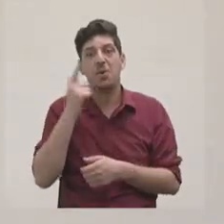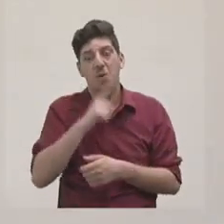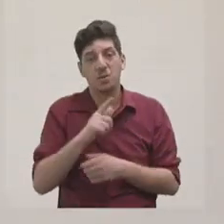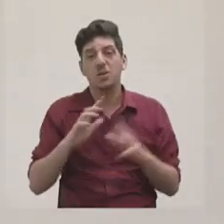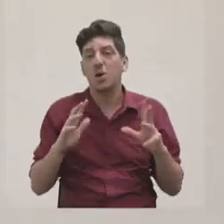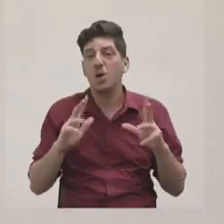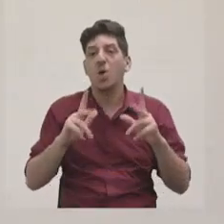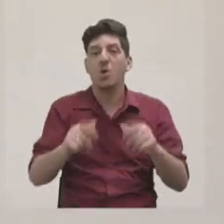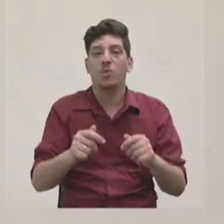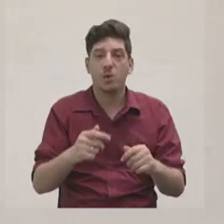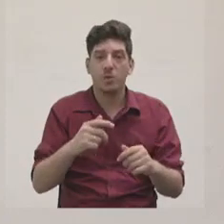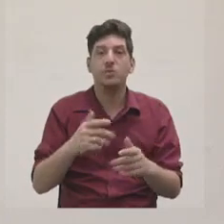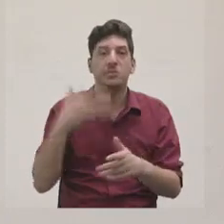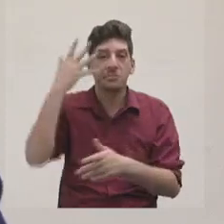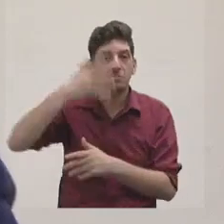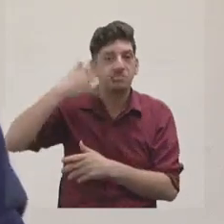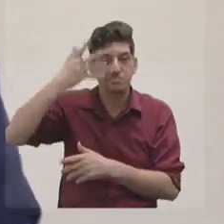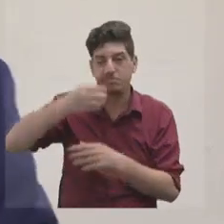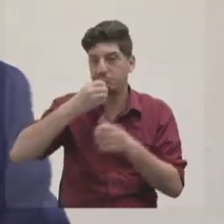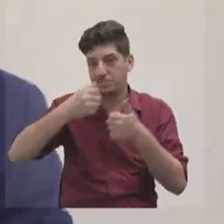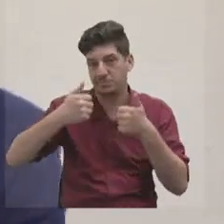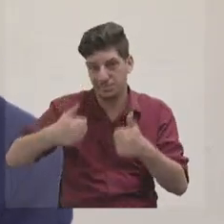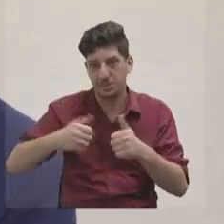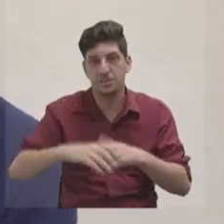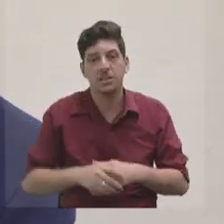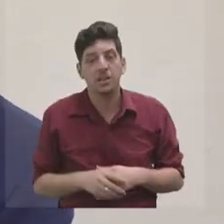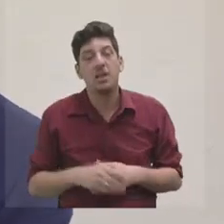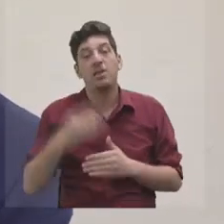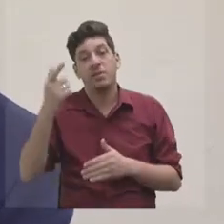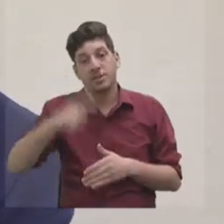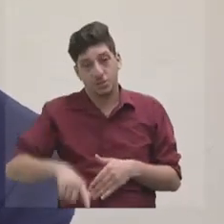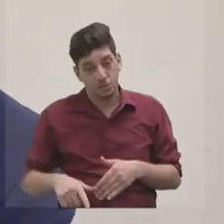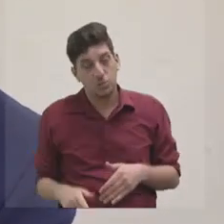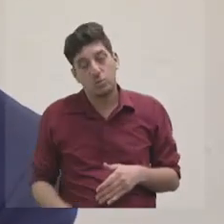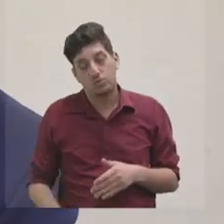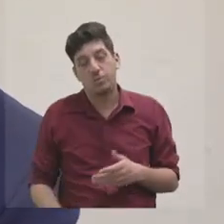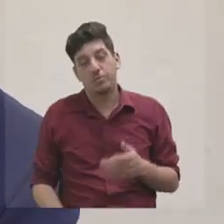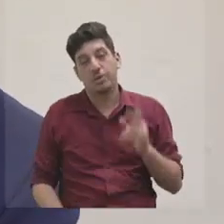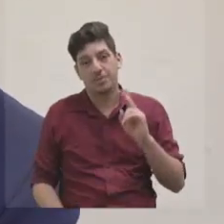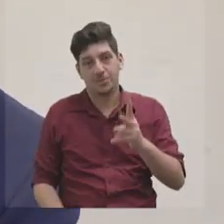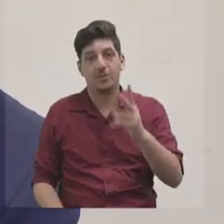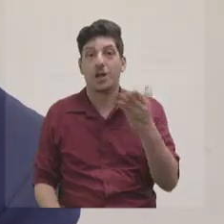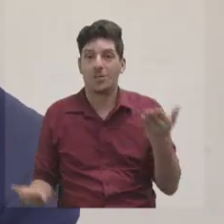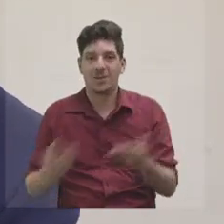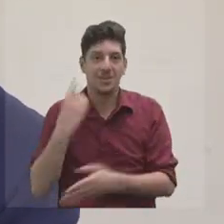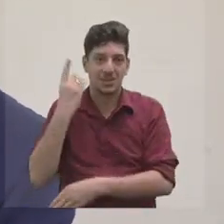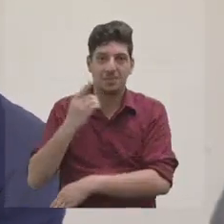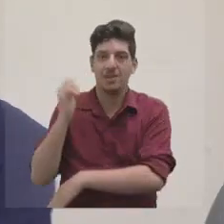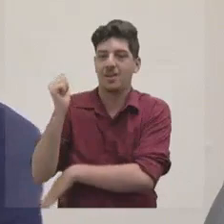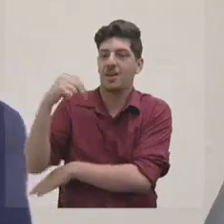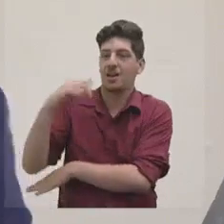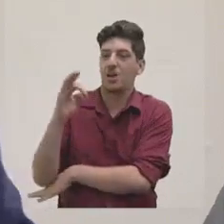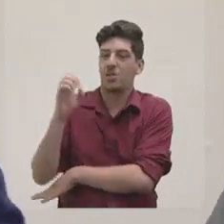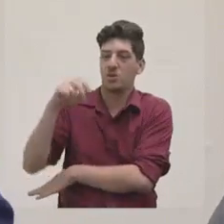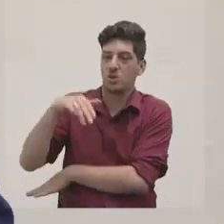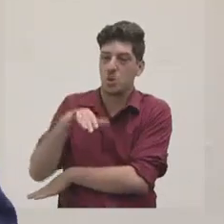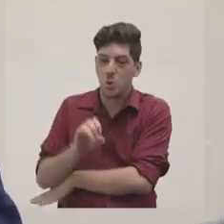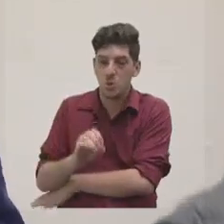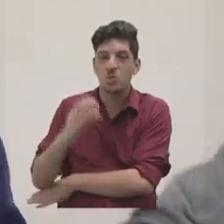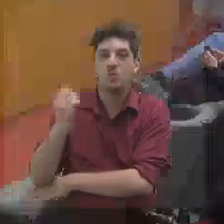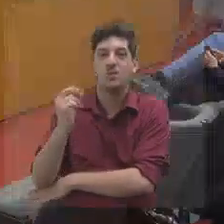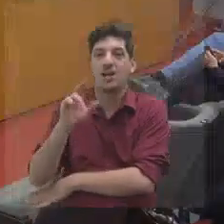para todo mundo fazer as intervenções Tá bem então vou voltar aqui a inscrição para o deputado Antônio Carlos Arantes Obrigado